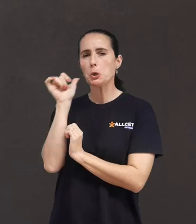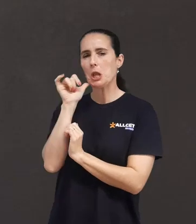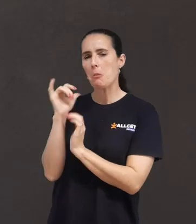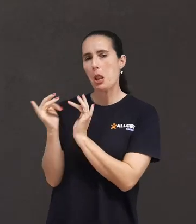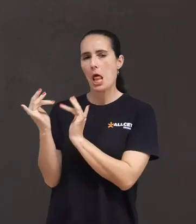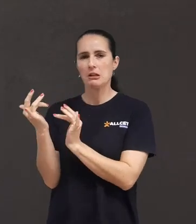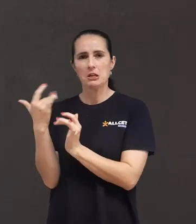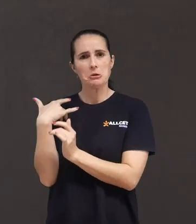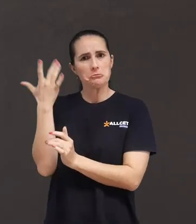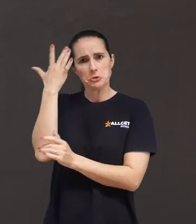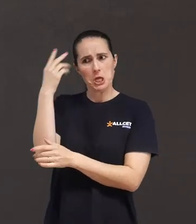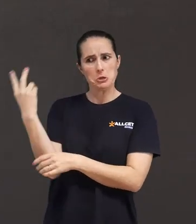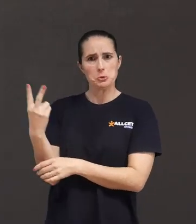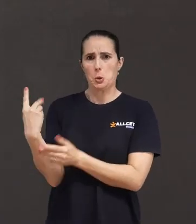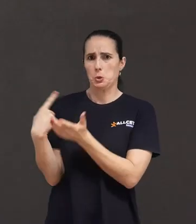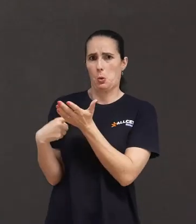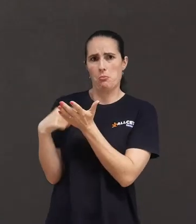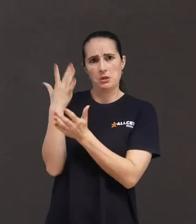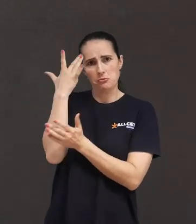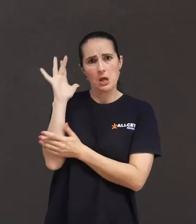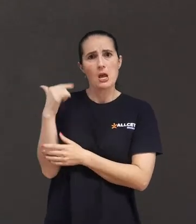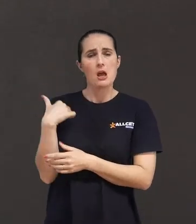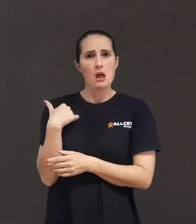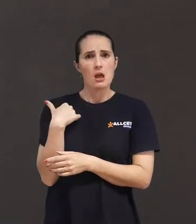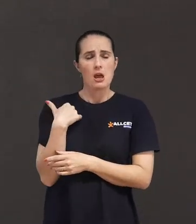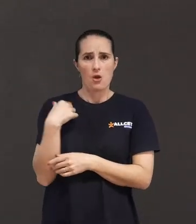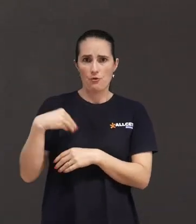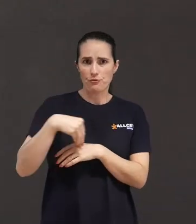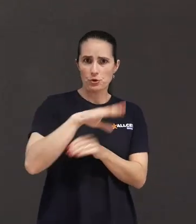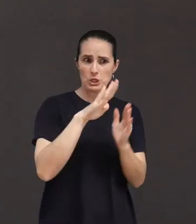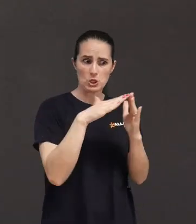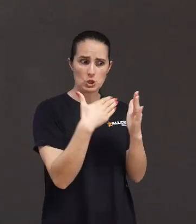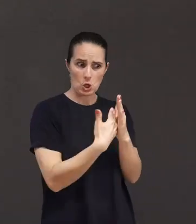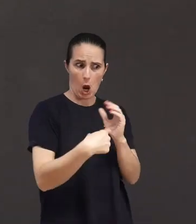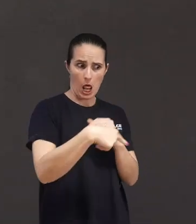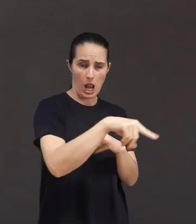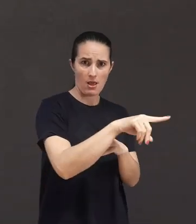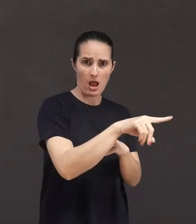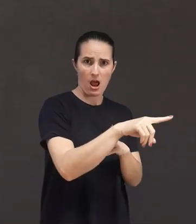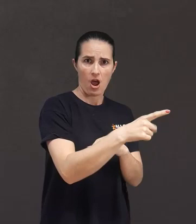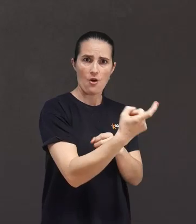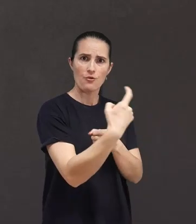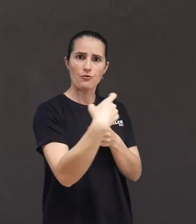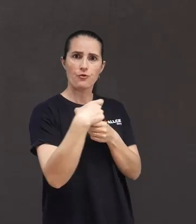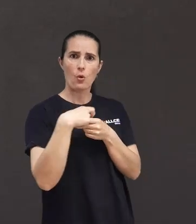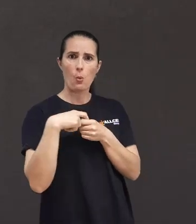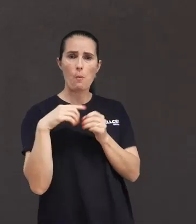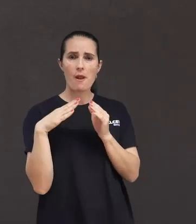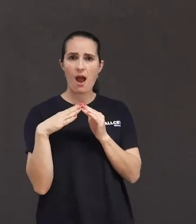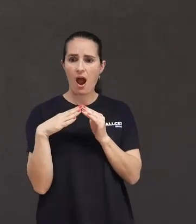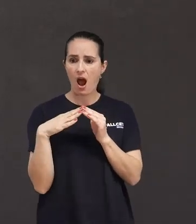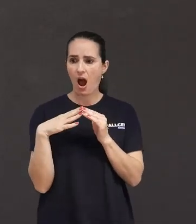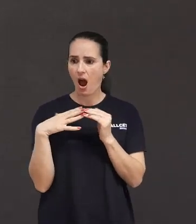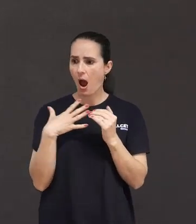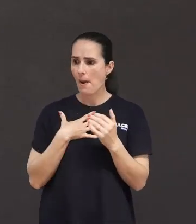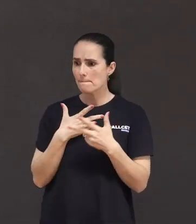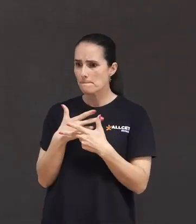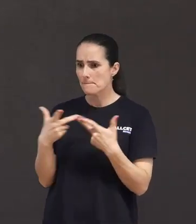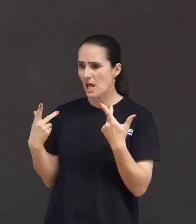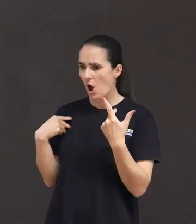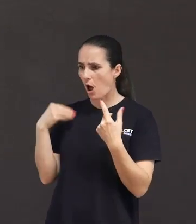ele combinou com ela, só sei que de repente eu fui levar meus filhos na escola. Quando eu cheguei, minhas coisas estavam todas na